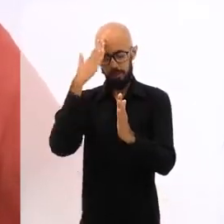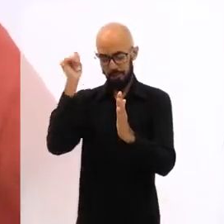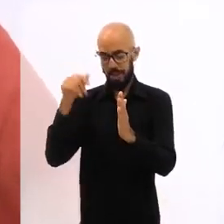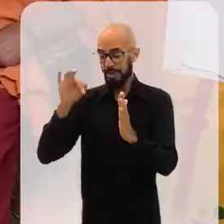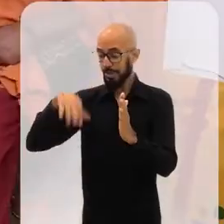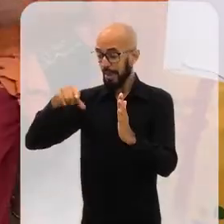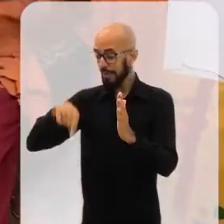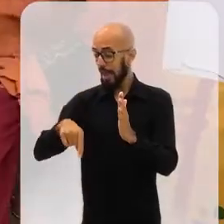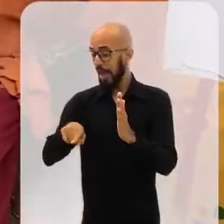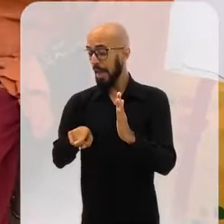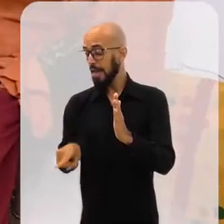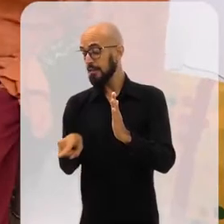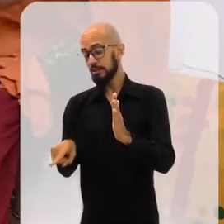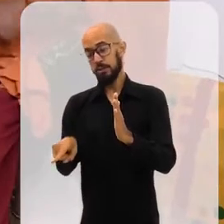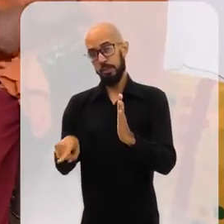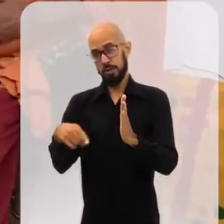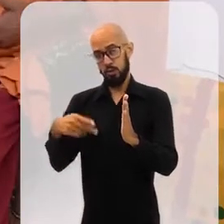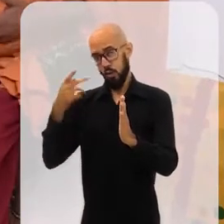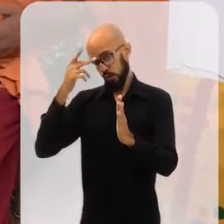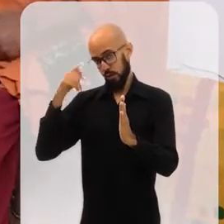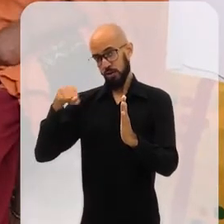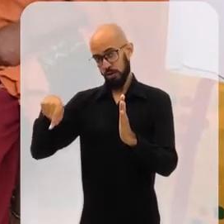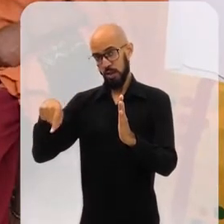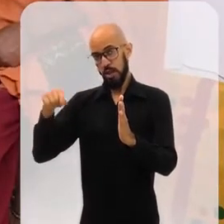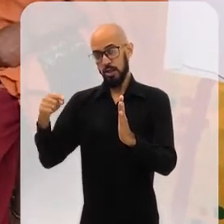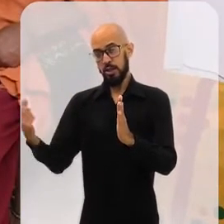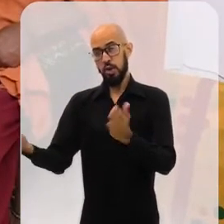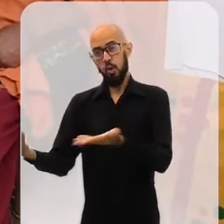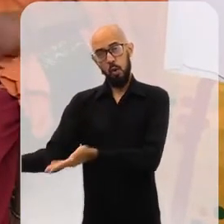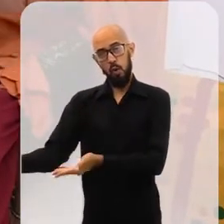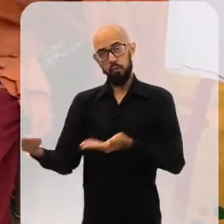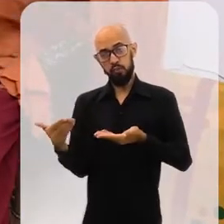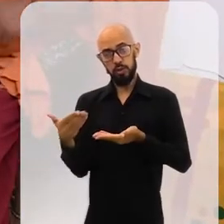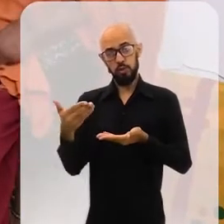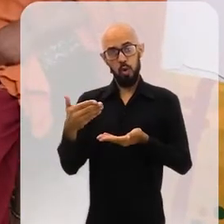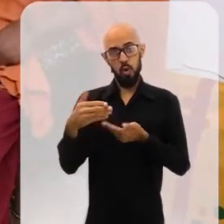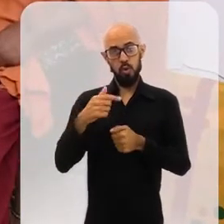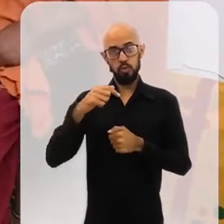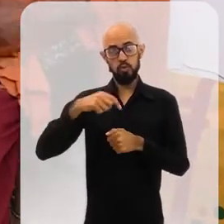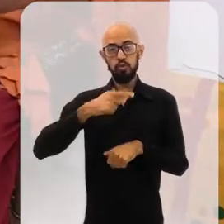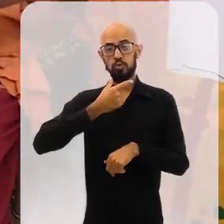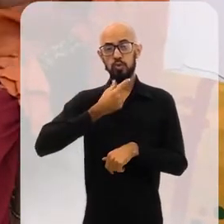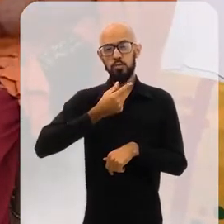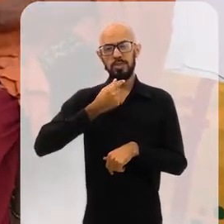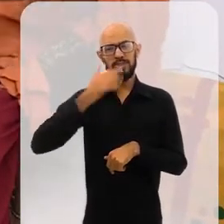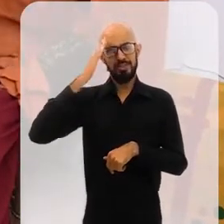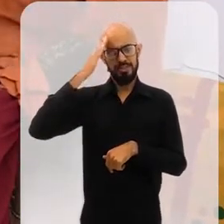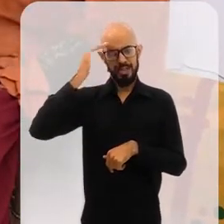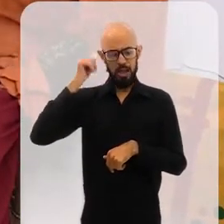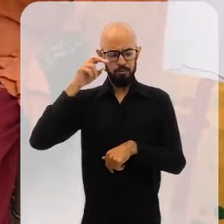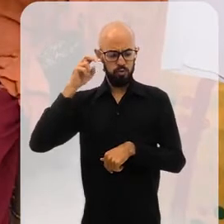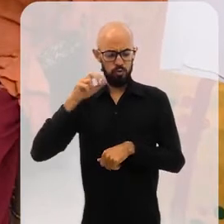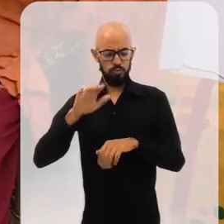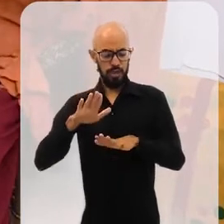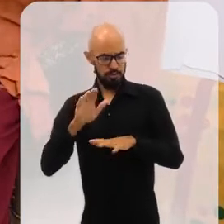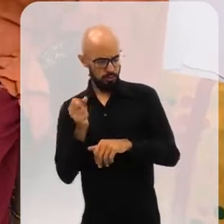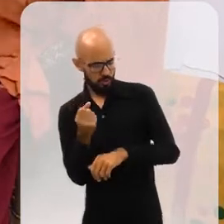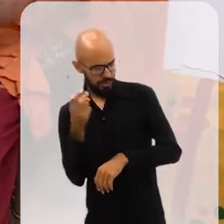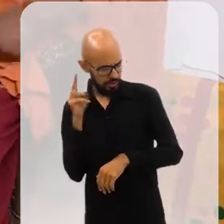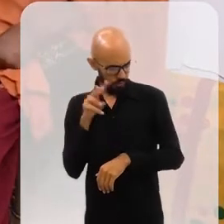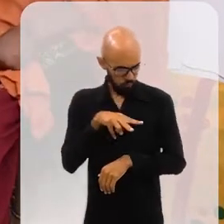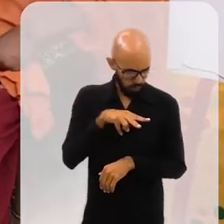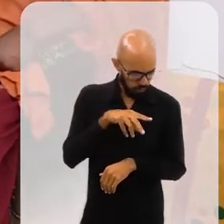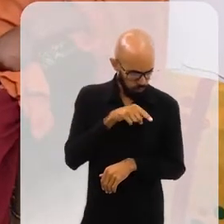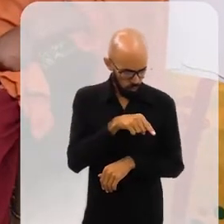ser. E aí os sábios, ele convidou os sábios daquela região para fazer uma leitura. Só que os sábios, quando olhou os sinais